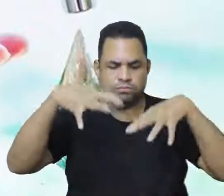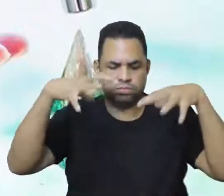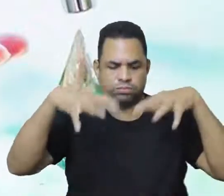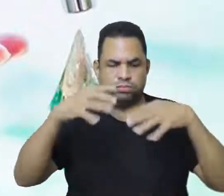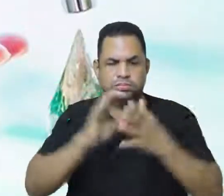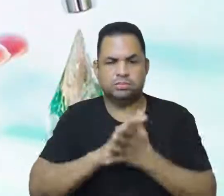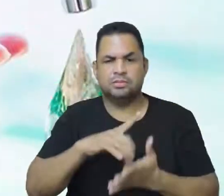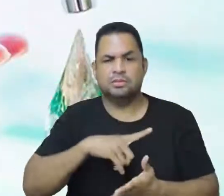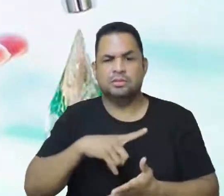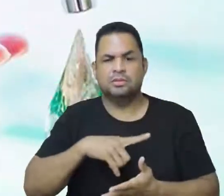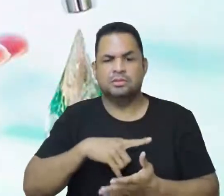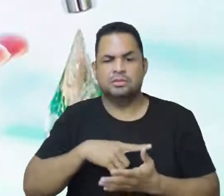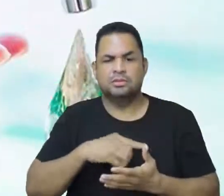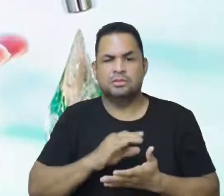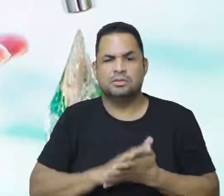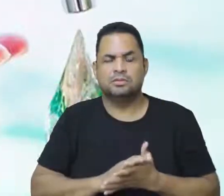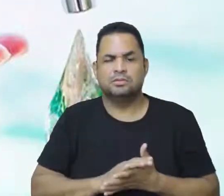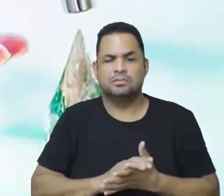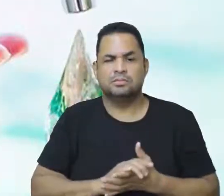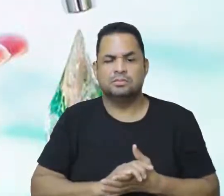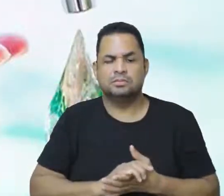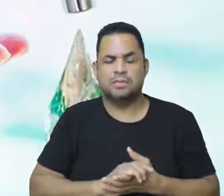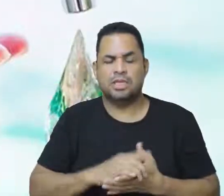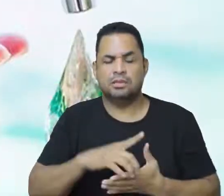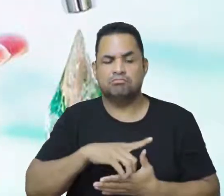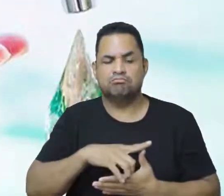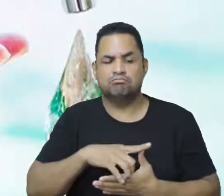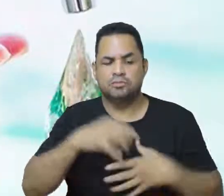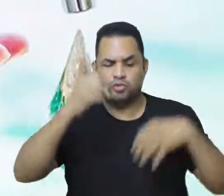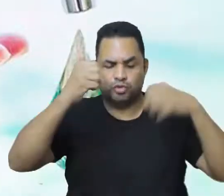tem um baixo pH,